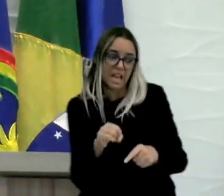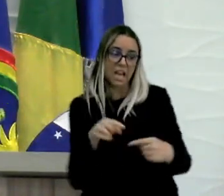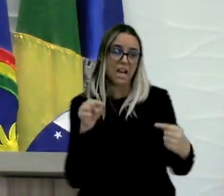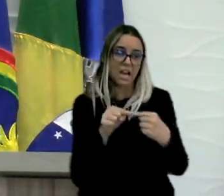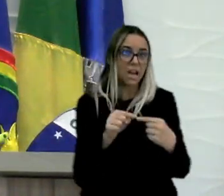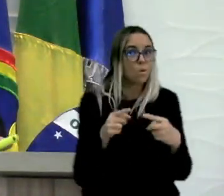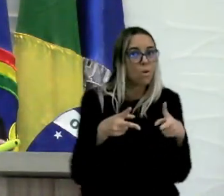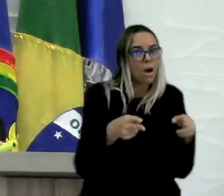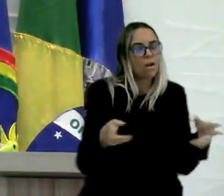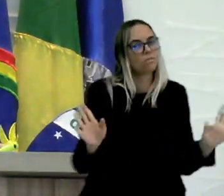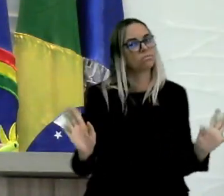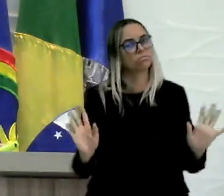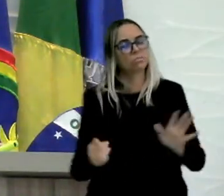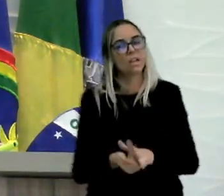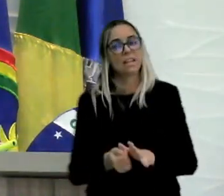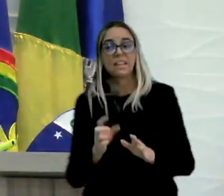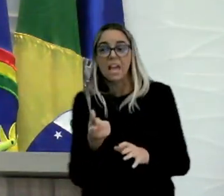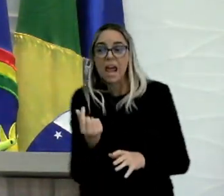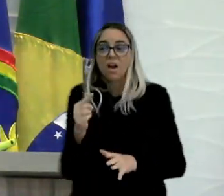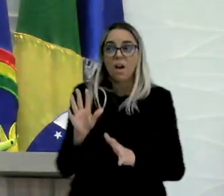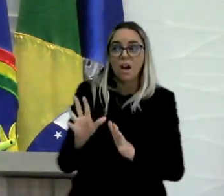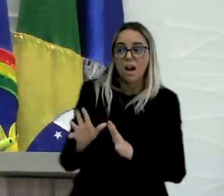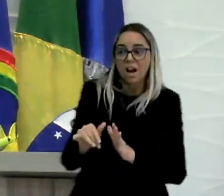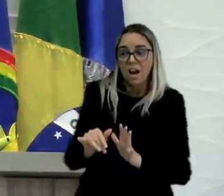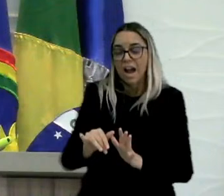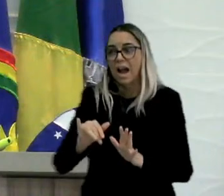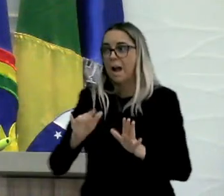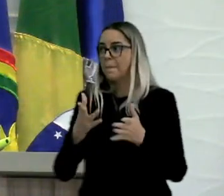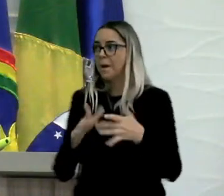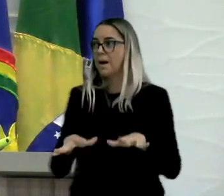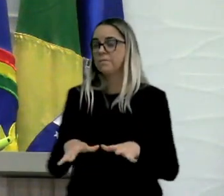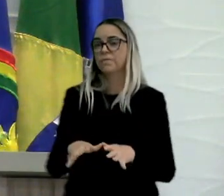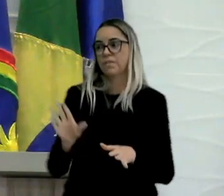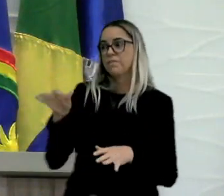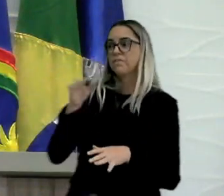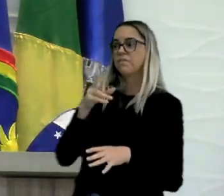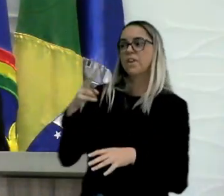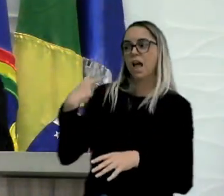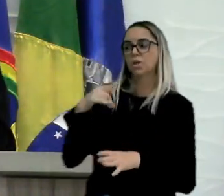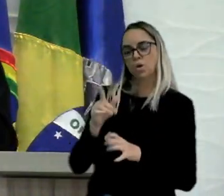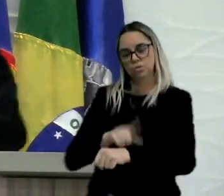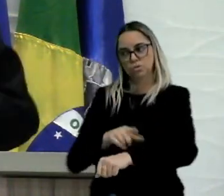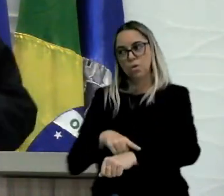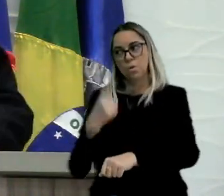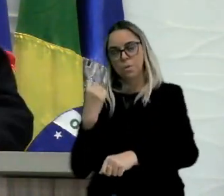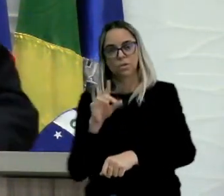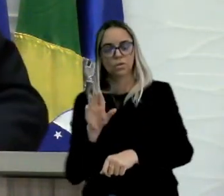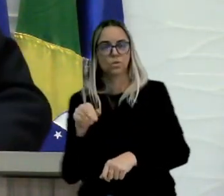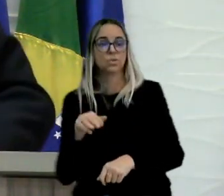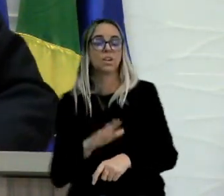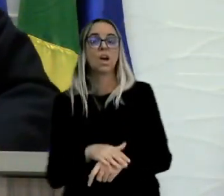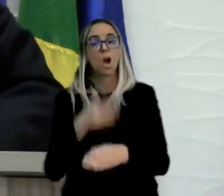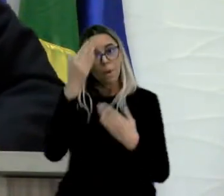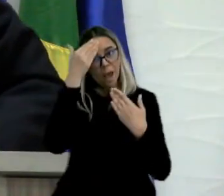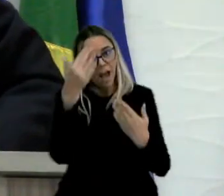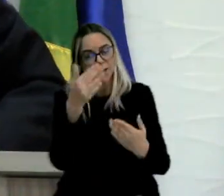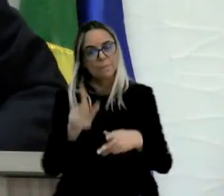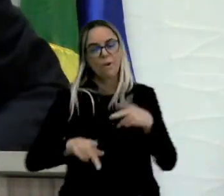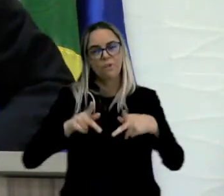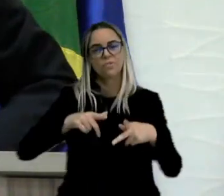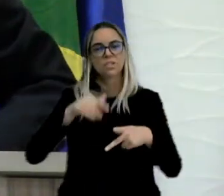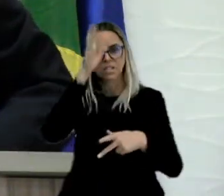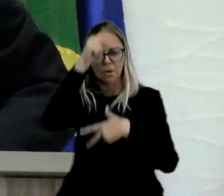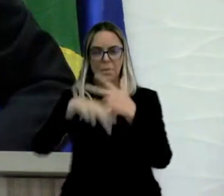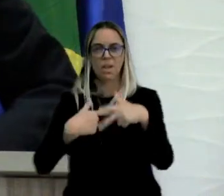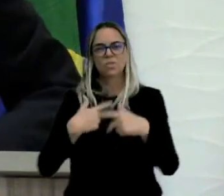para tirar o para acabar São Bento o povo não é não já passou minuto o povo não é obrigado povo S eu choro de